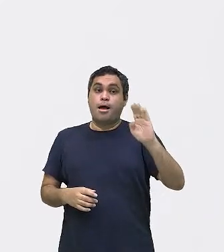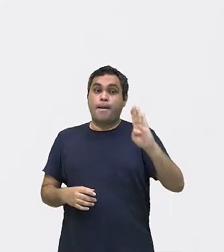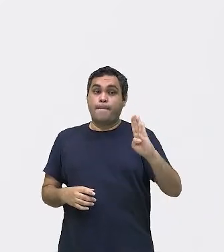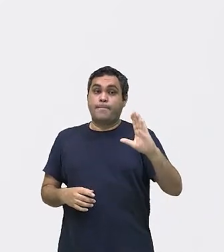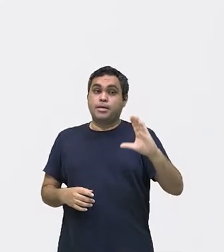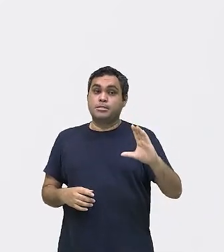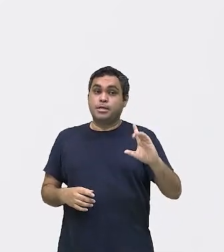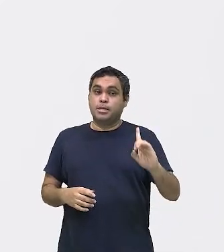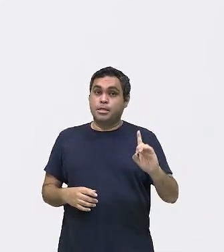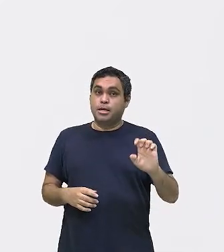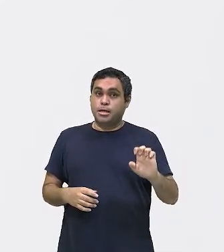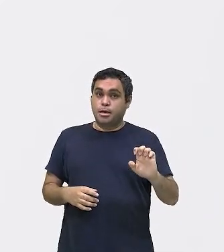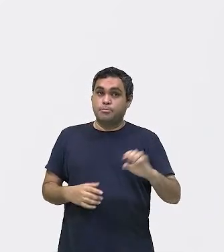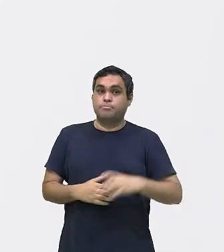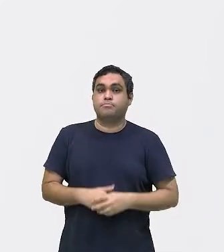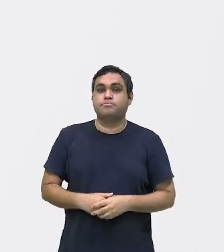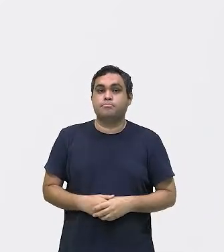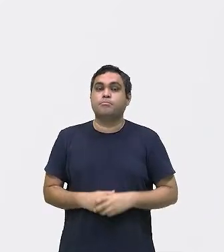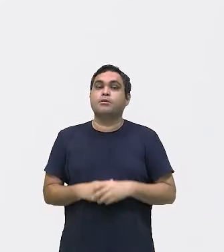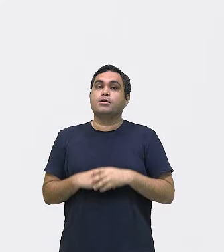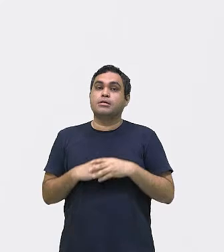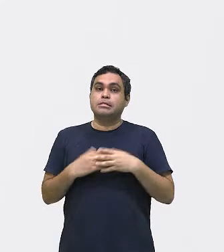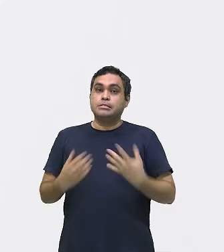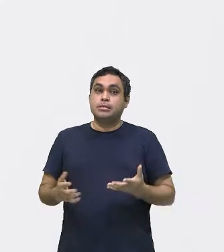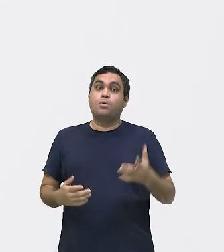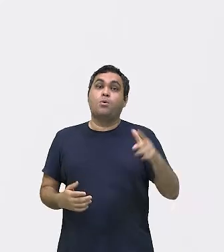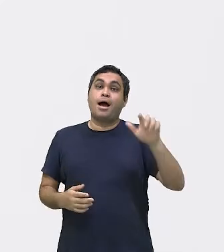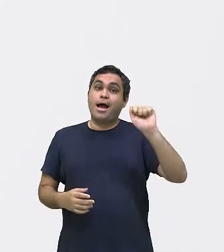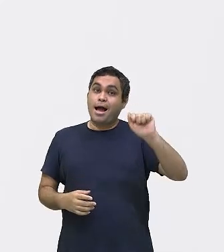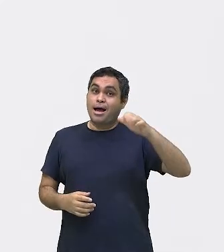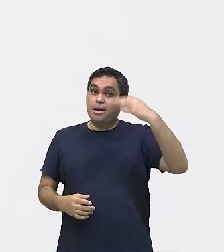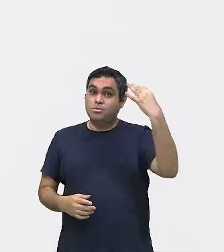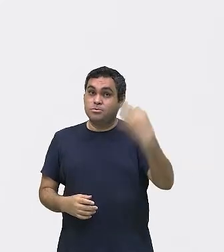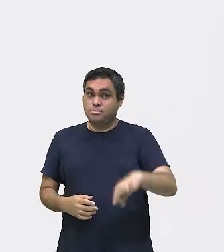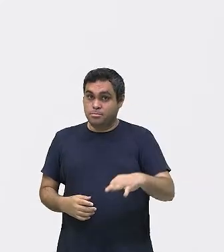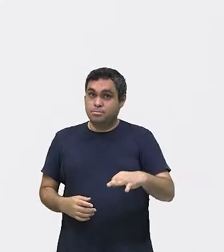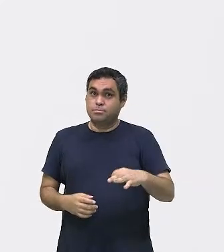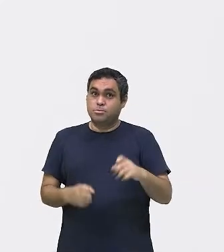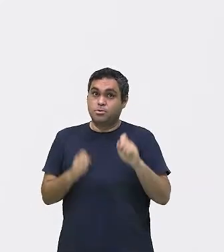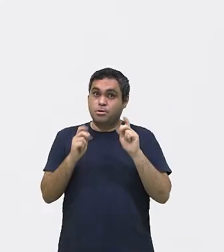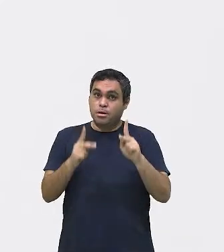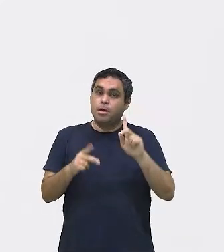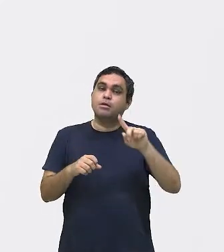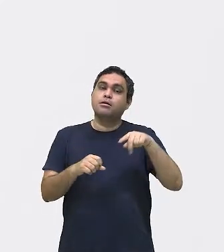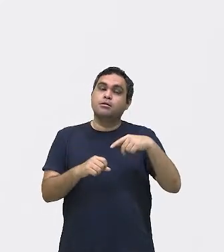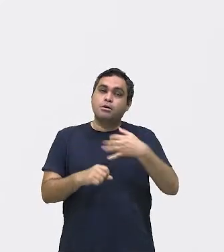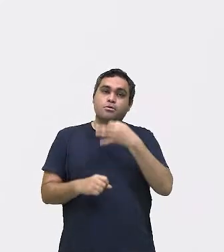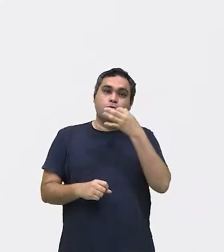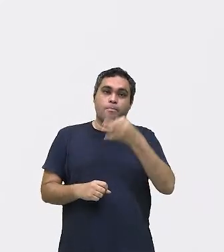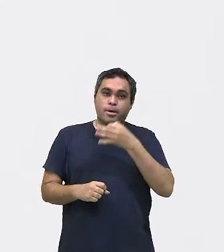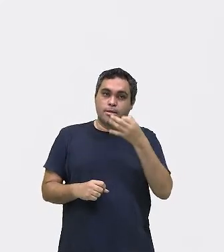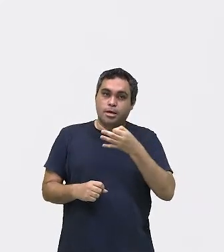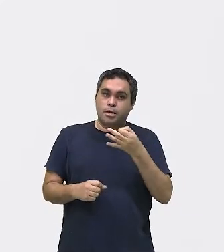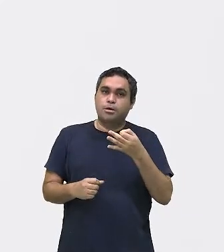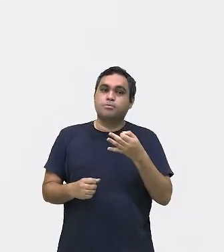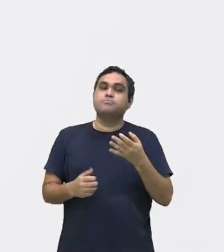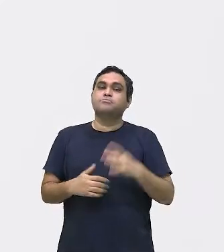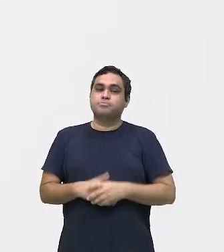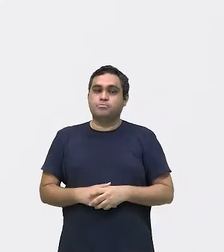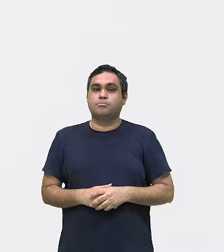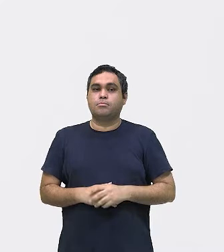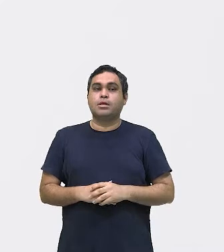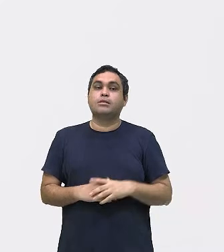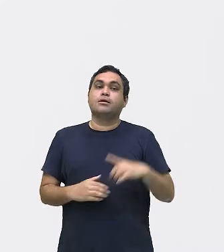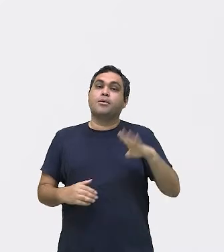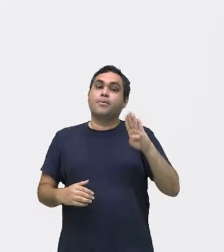o extrativismo. Então, essa é a alternativa correta, tá bom? Aí daqui a pouco eu faço comentário, então vamos aí para a alternativa B. A